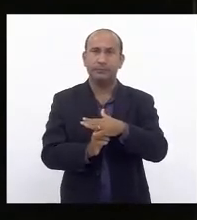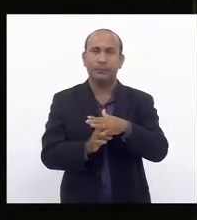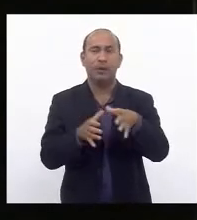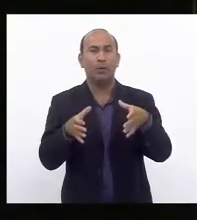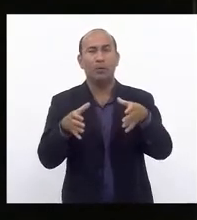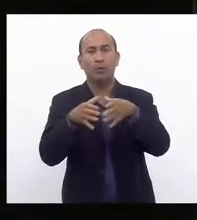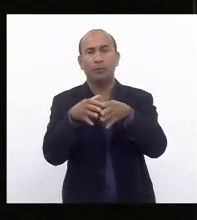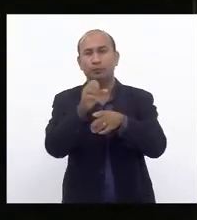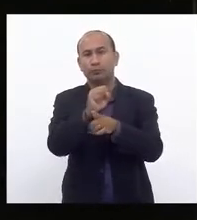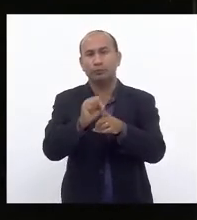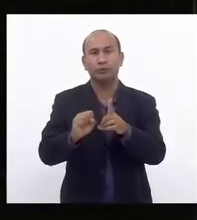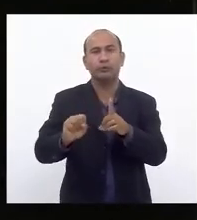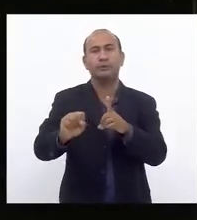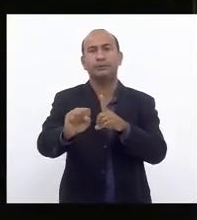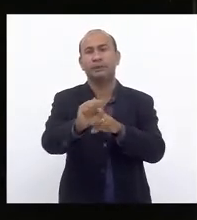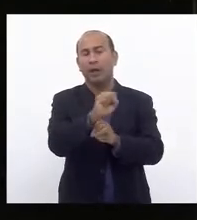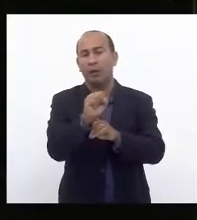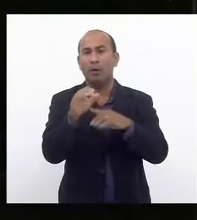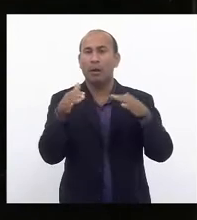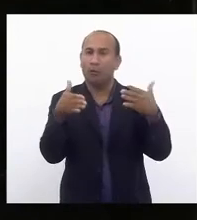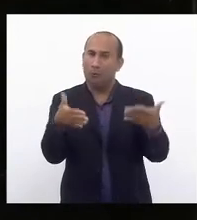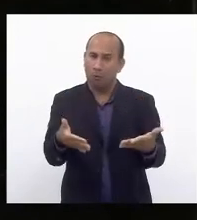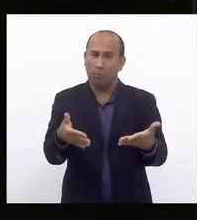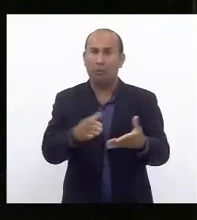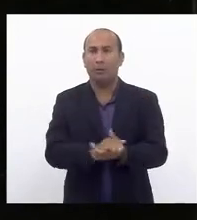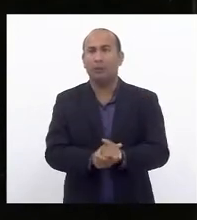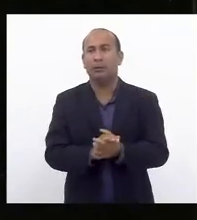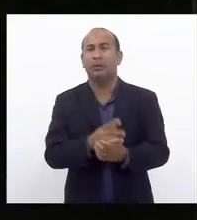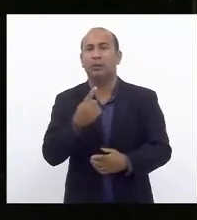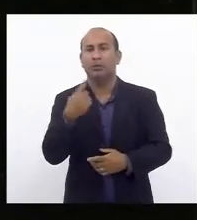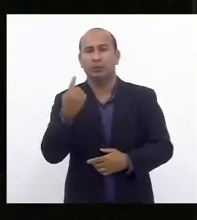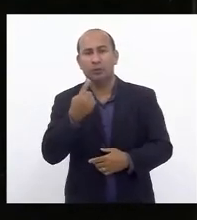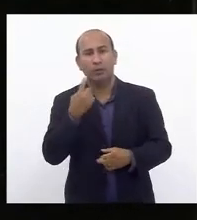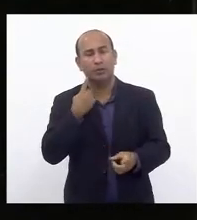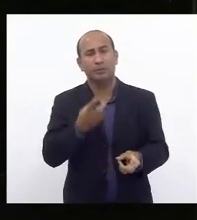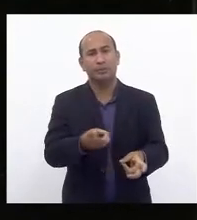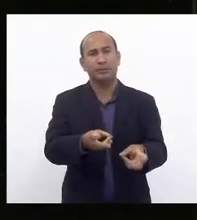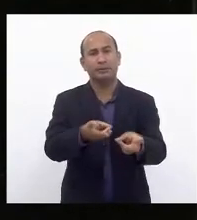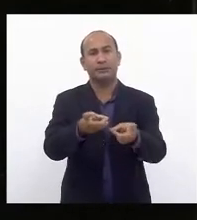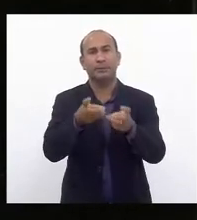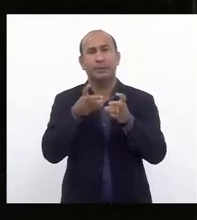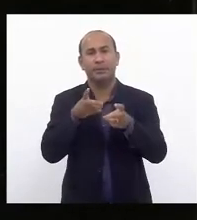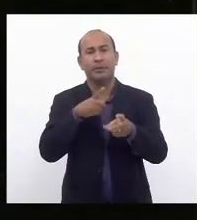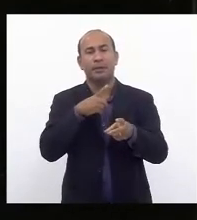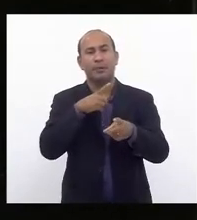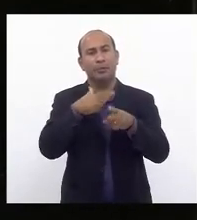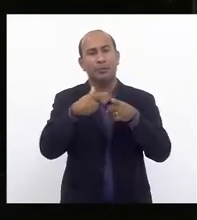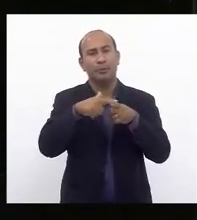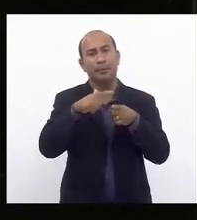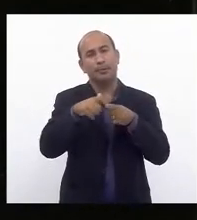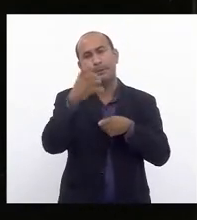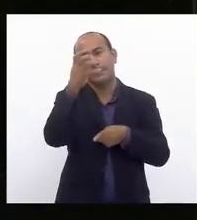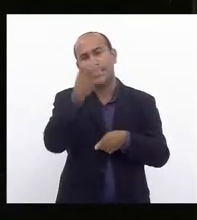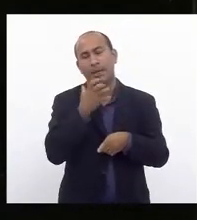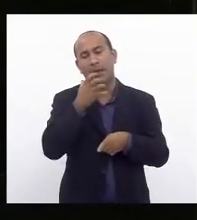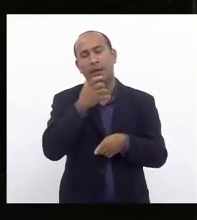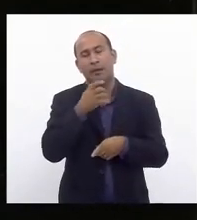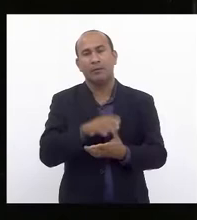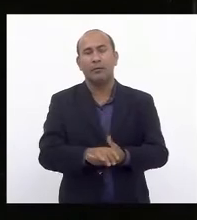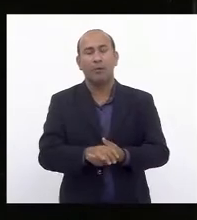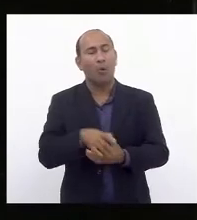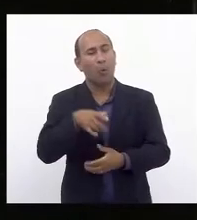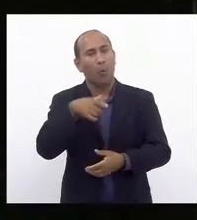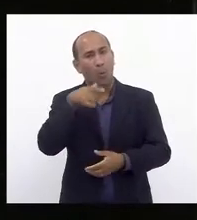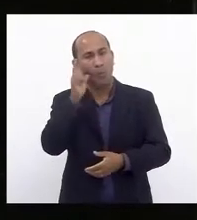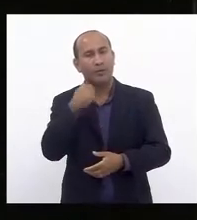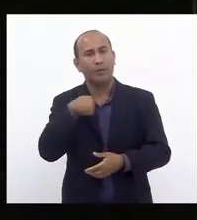organizações sociais. Agora, né, nós estamos com um problema sério. Ontem estive